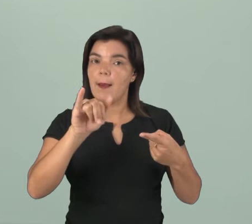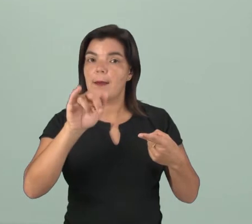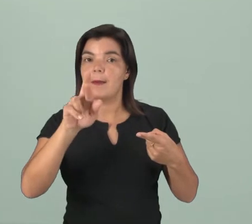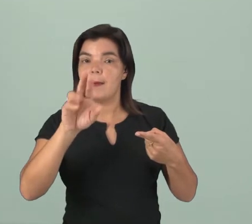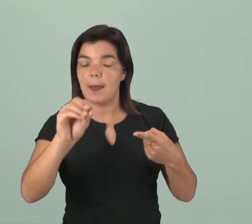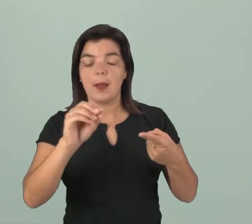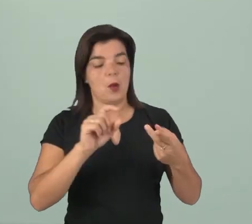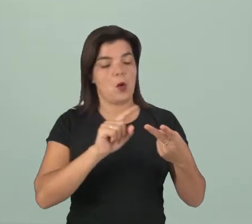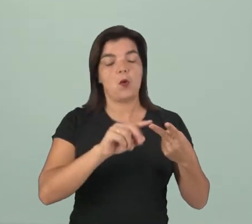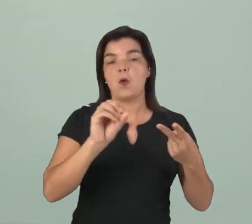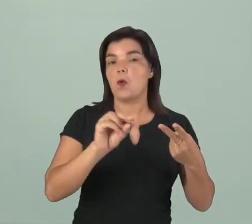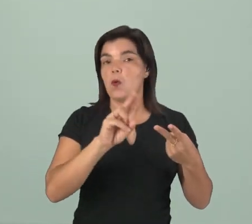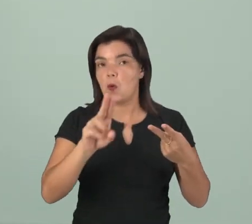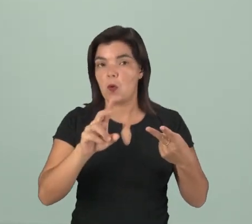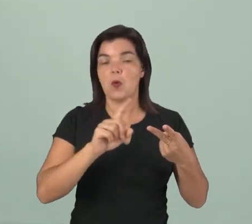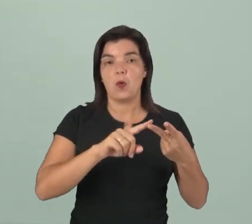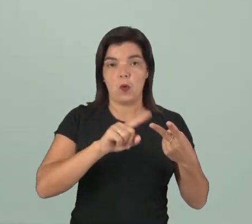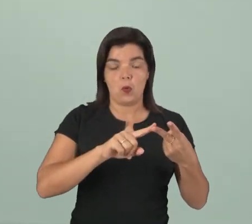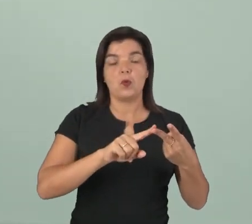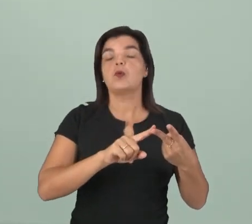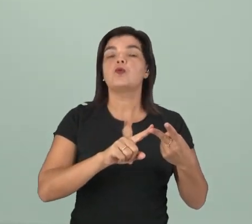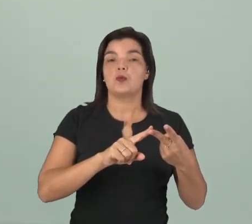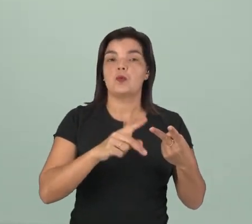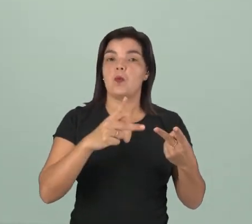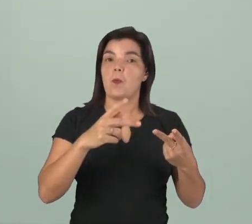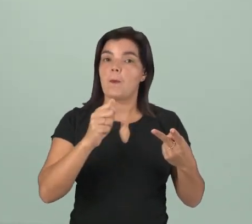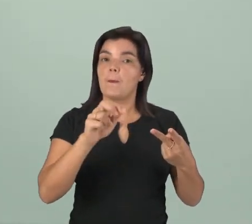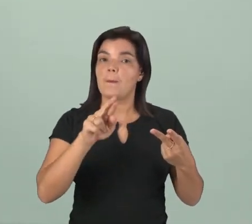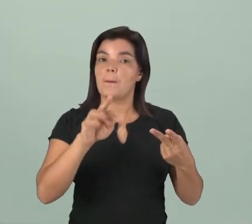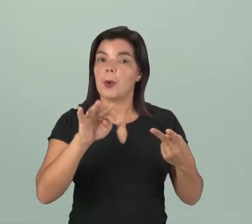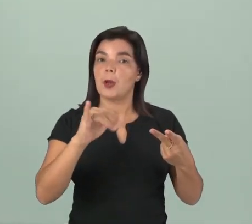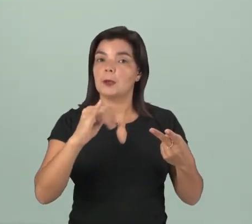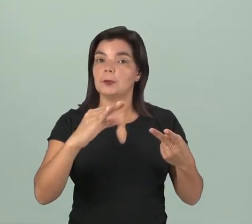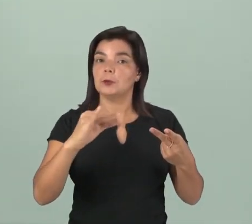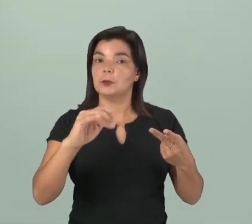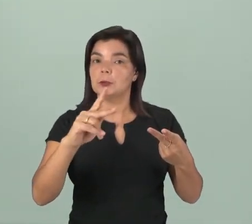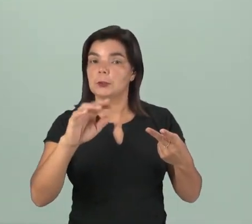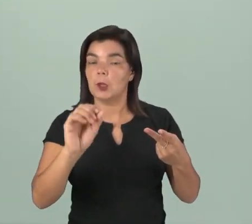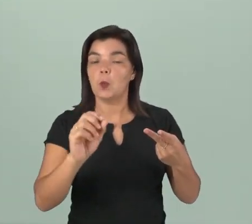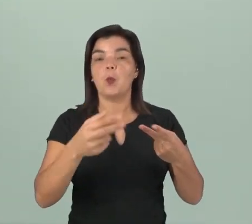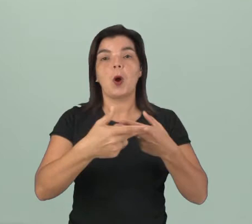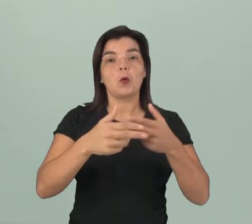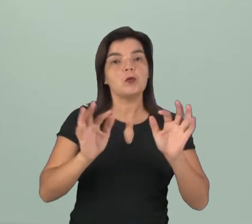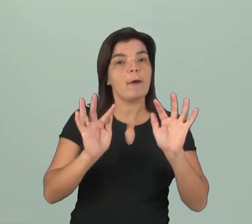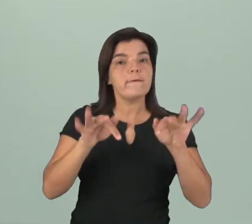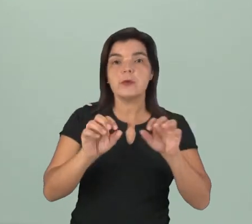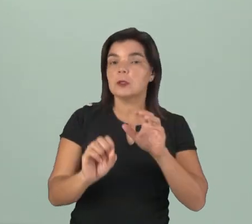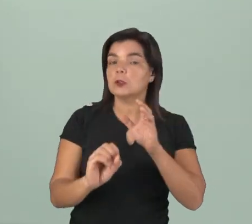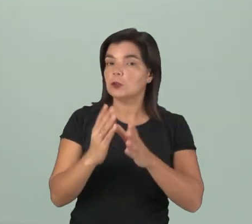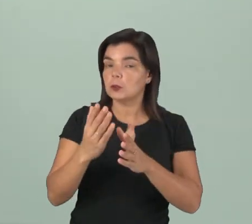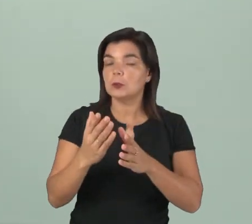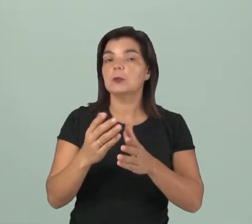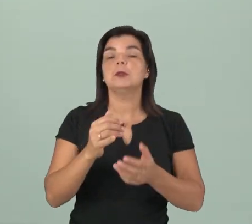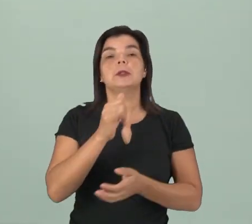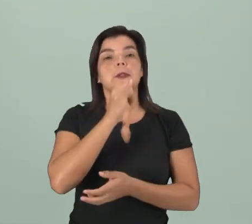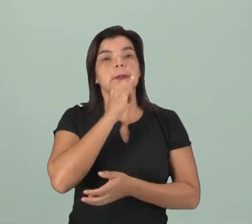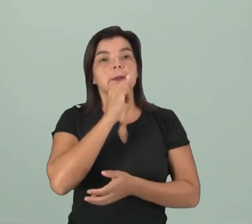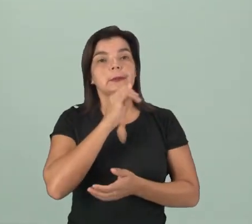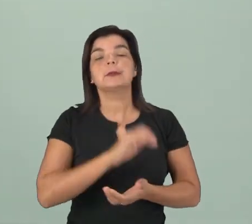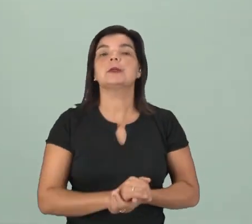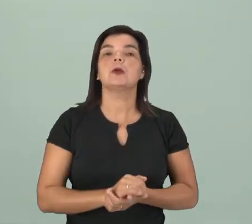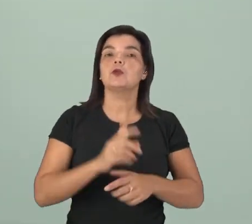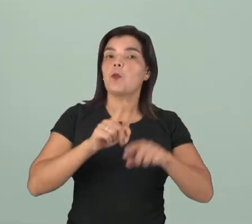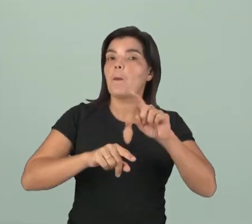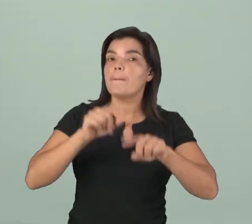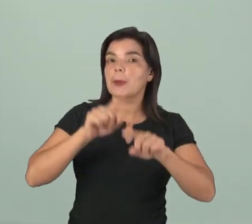IOR, ou ele se apresenta também no particípio, que é uma ação totalmente finalizada, né? Por exemplo,